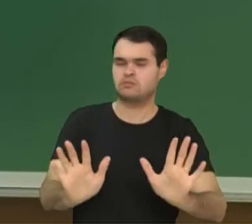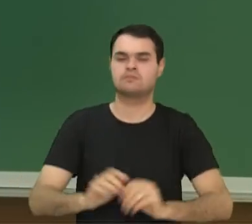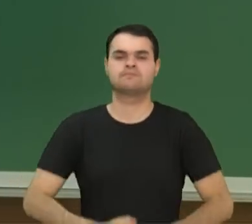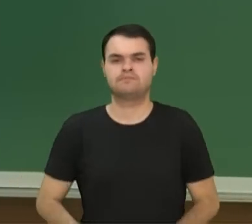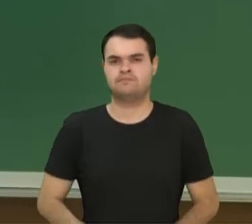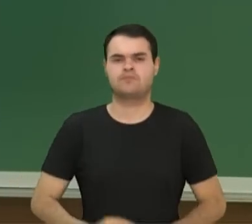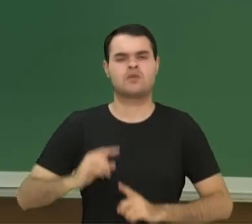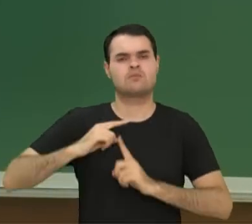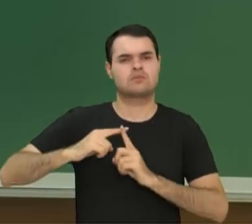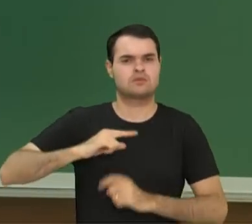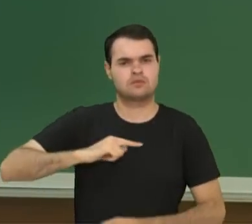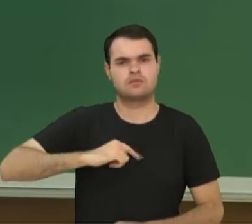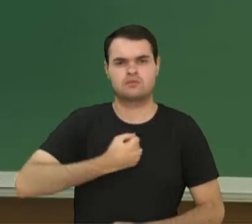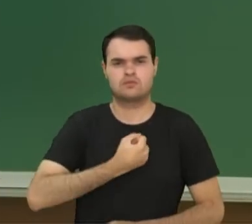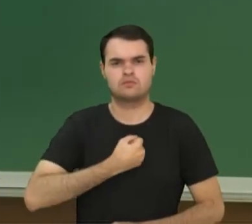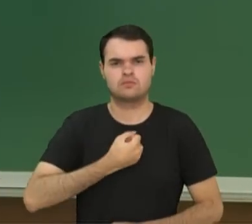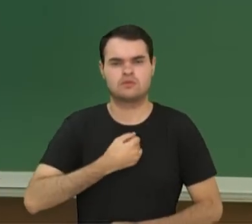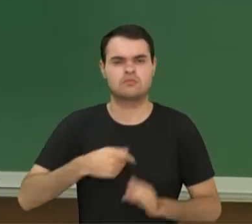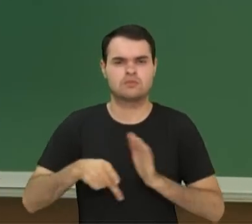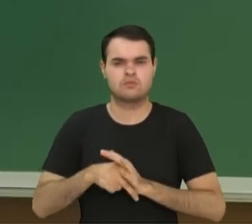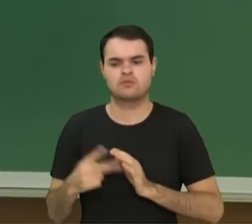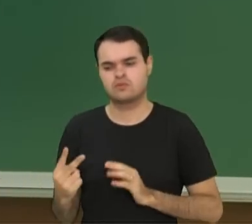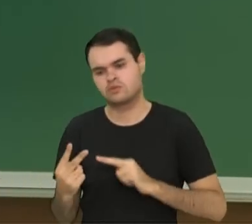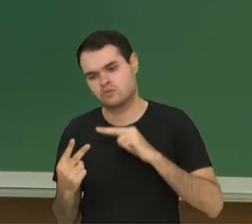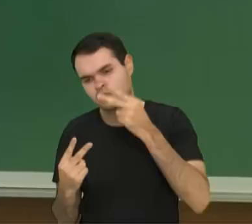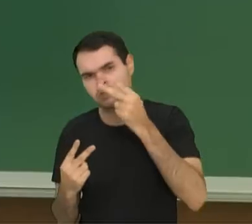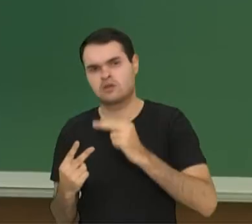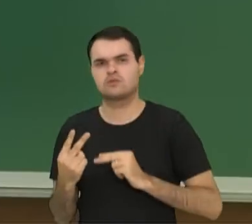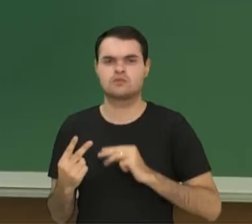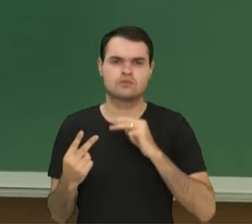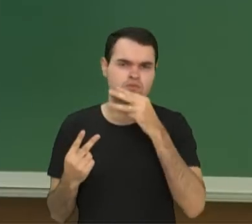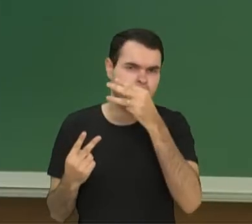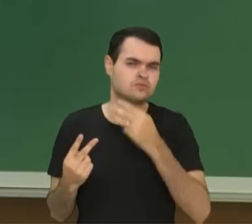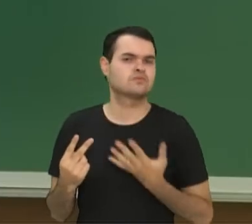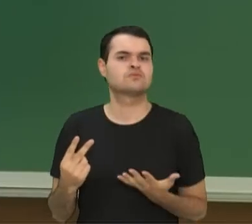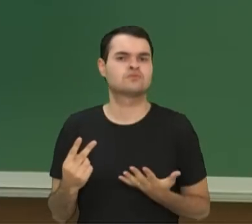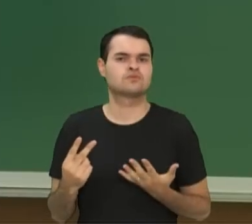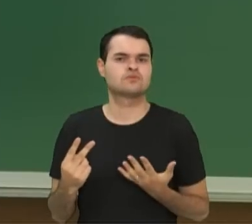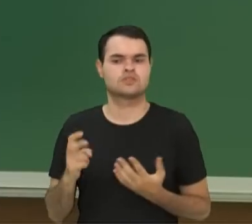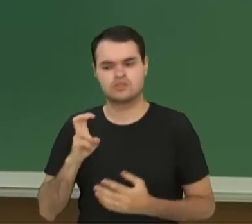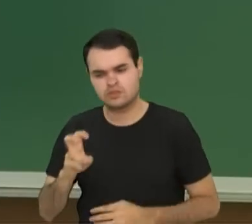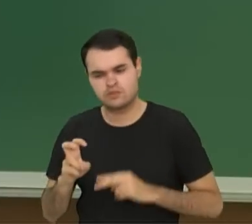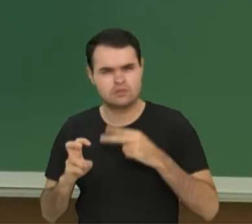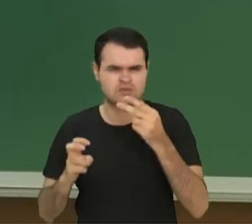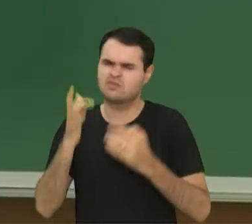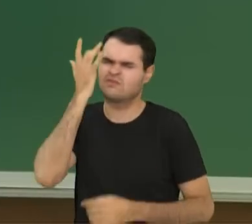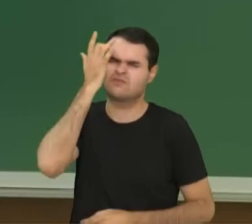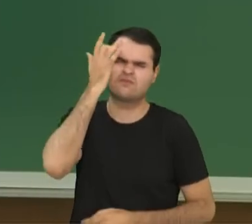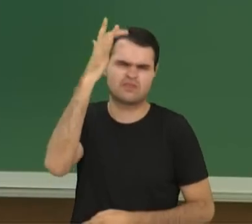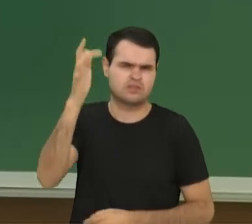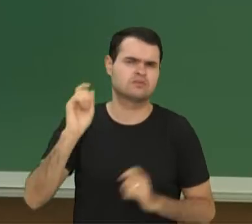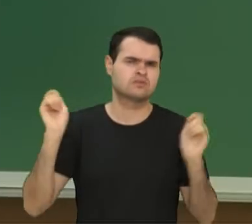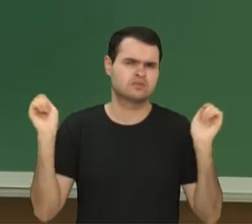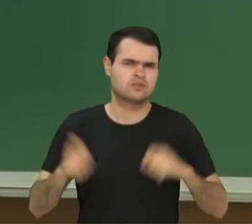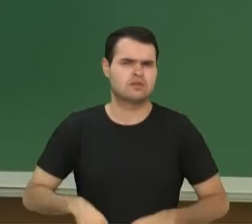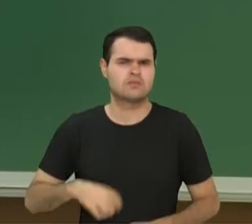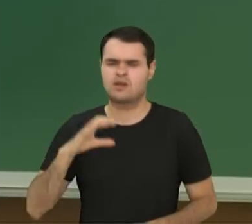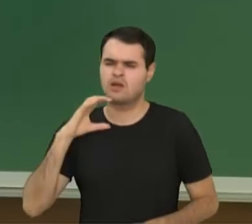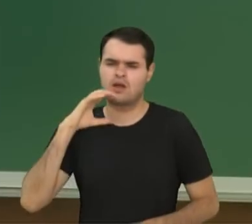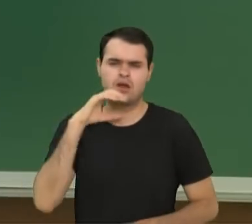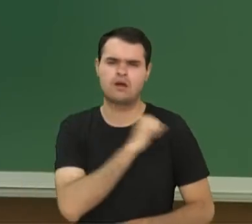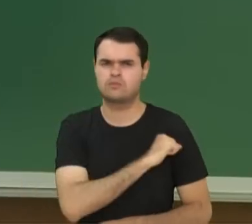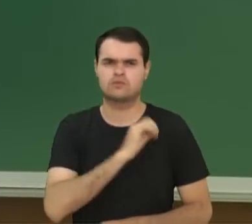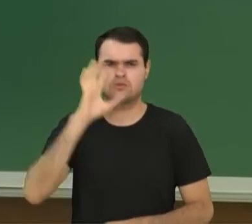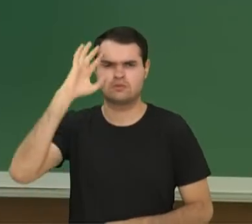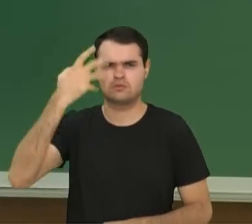Porque quando a gente tem os números mais baixos, 2 ao quadrado, 2 ao cubo, 5 ao quadrado, são fáceis da gente fazer a conta